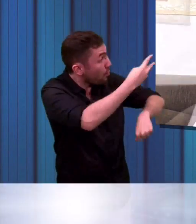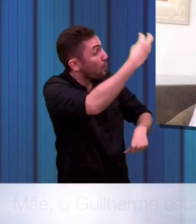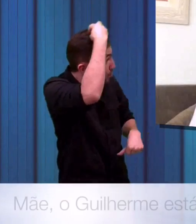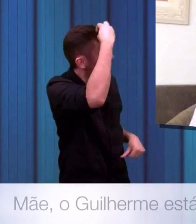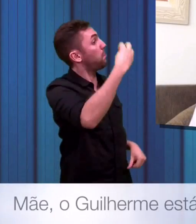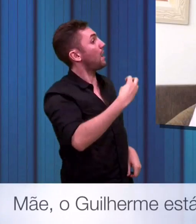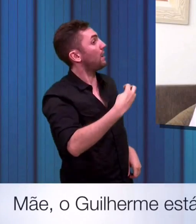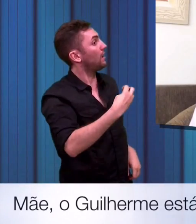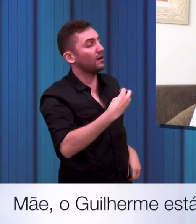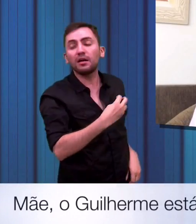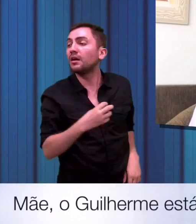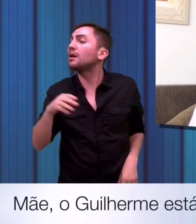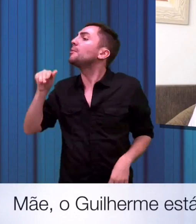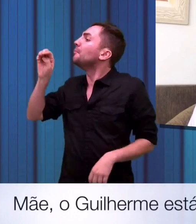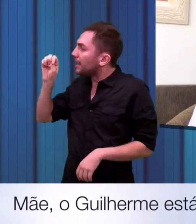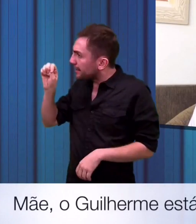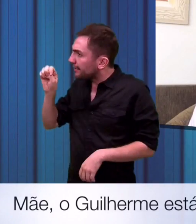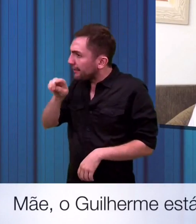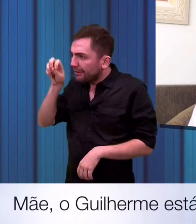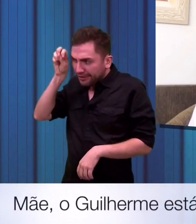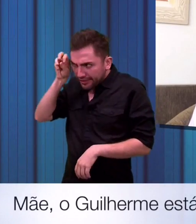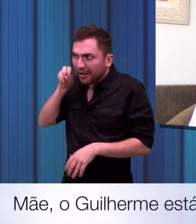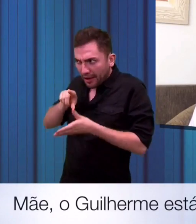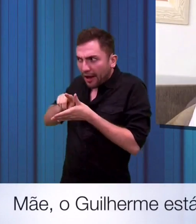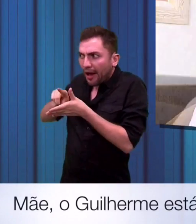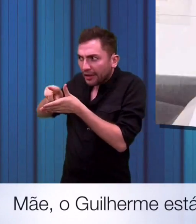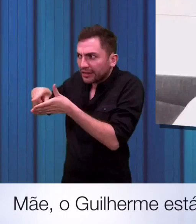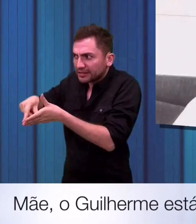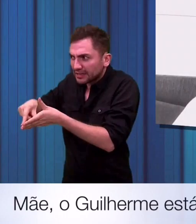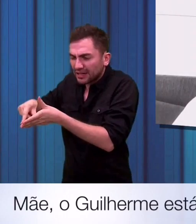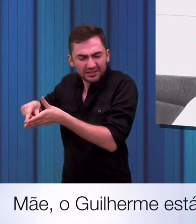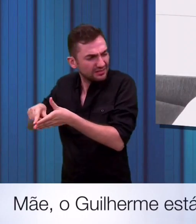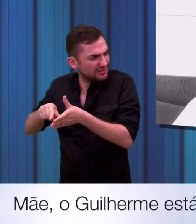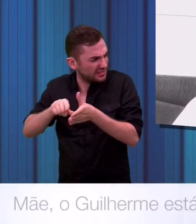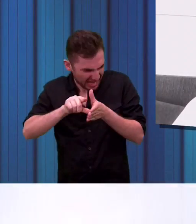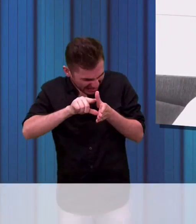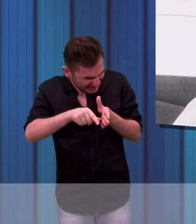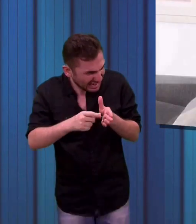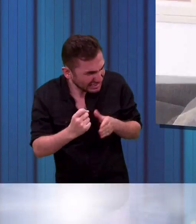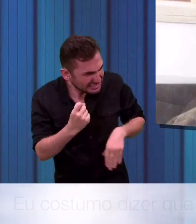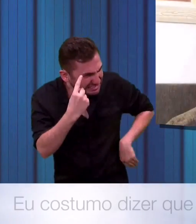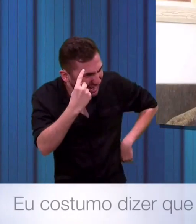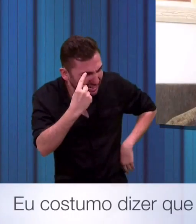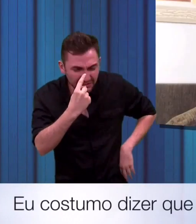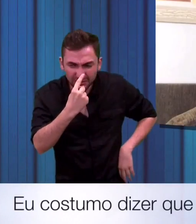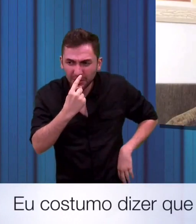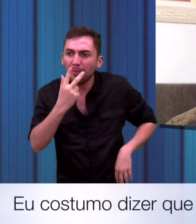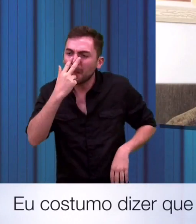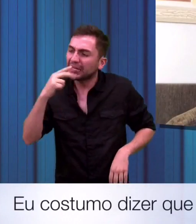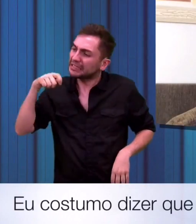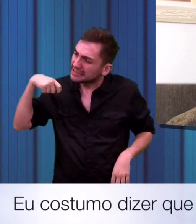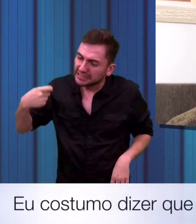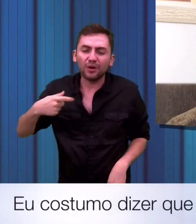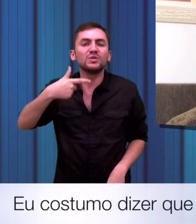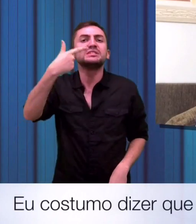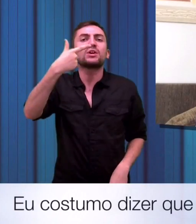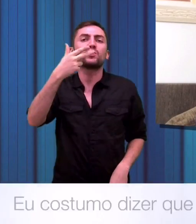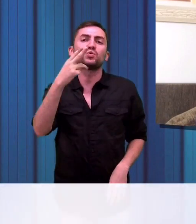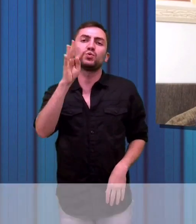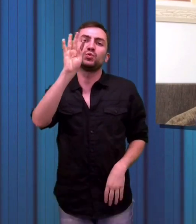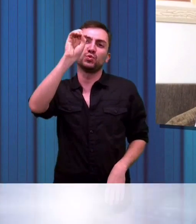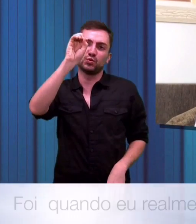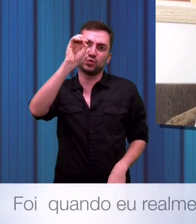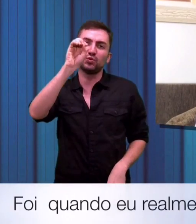sua. Mãe, o Guilherme está atrasado. Atrasado? Eu costumo dizer que esse foi meu